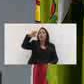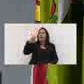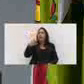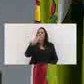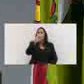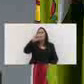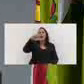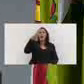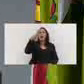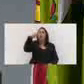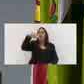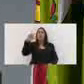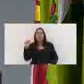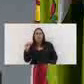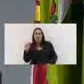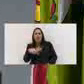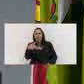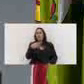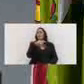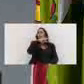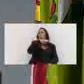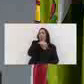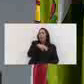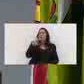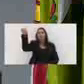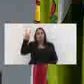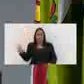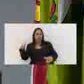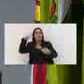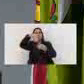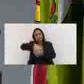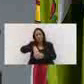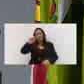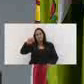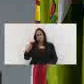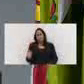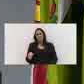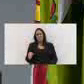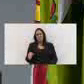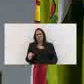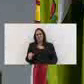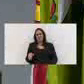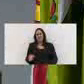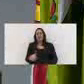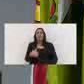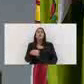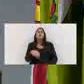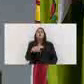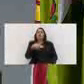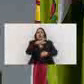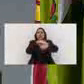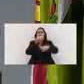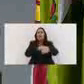publicamente os vereadores que votaram favoráveis de um crime que sabe que não foi cometido. Tal crime de calúnia